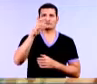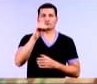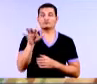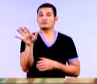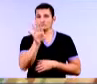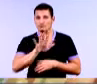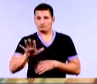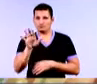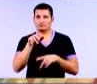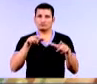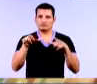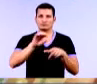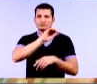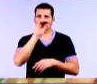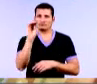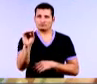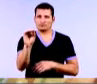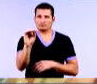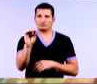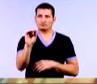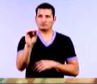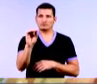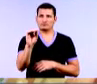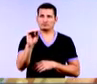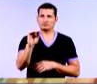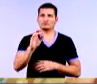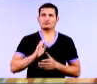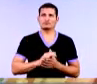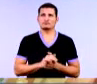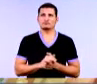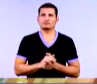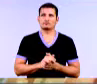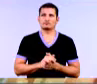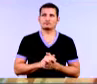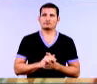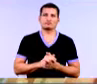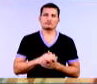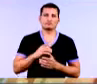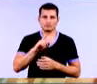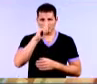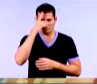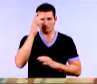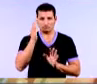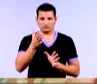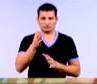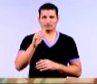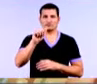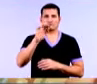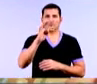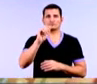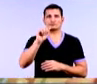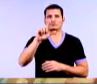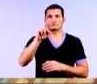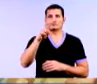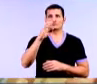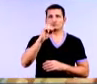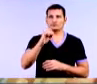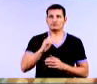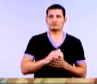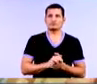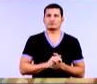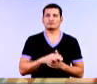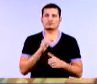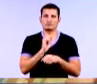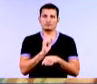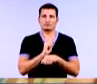aqui, rapidamente. Olha aqui o atalho aqui. E depois do atalho criado, a gente vai lá, espera